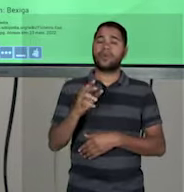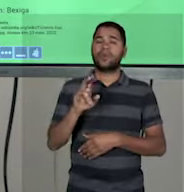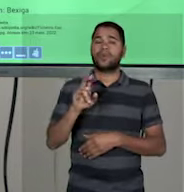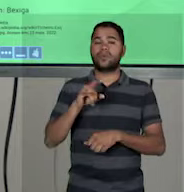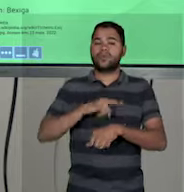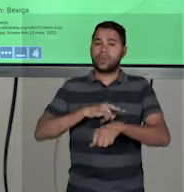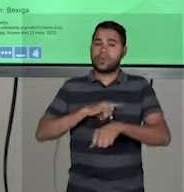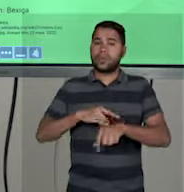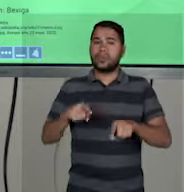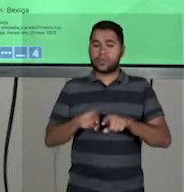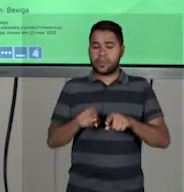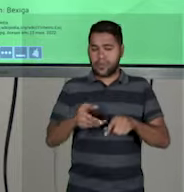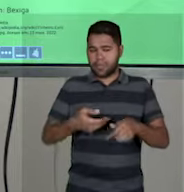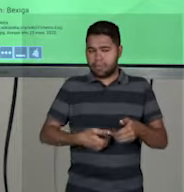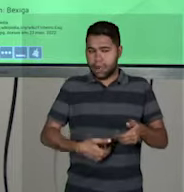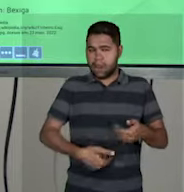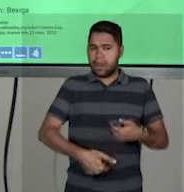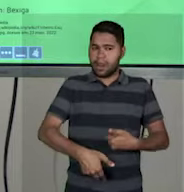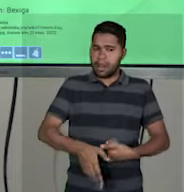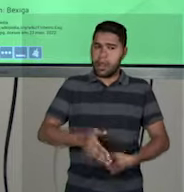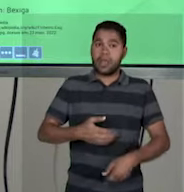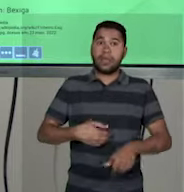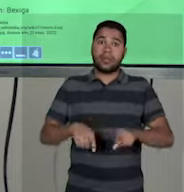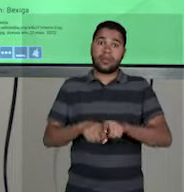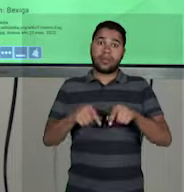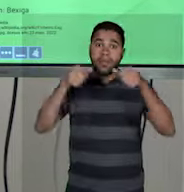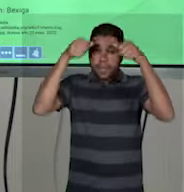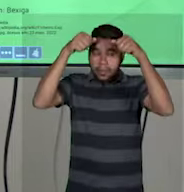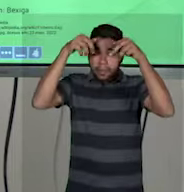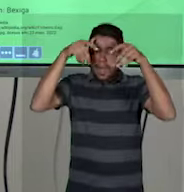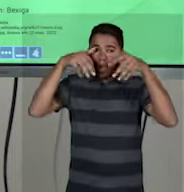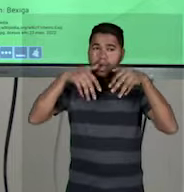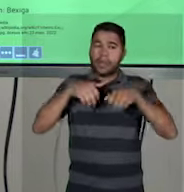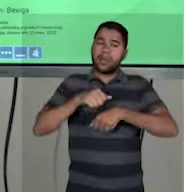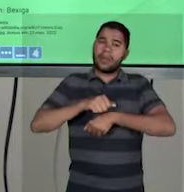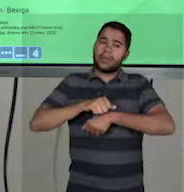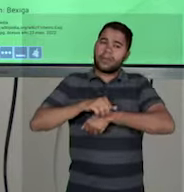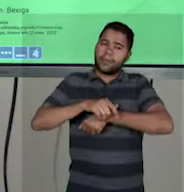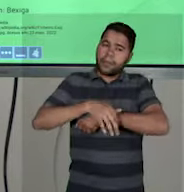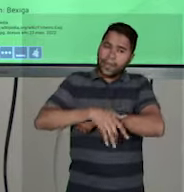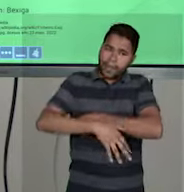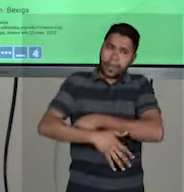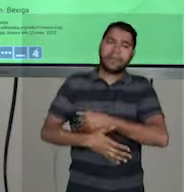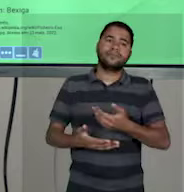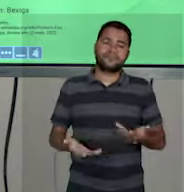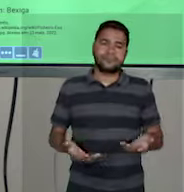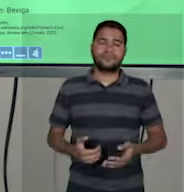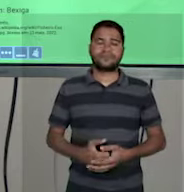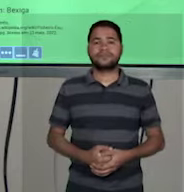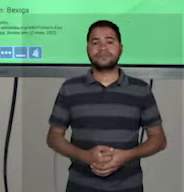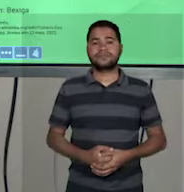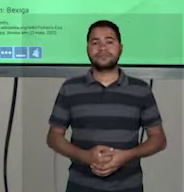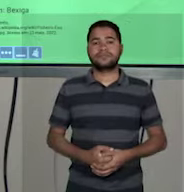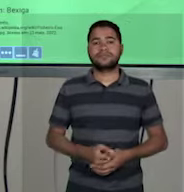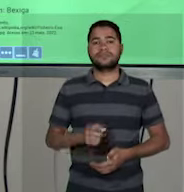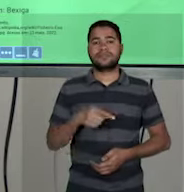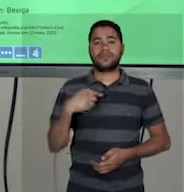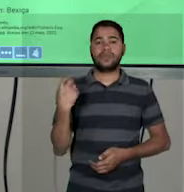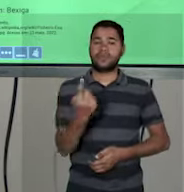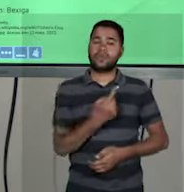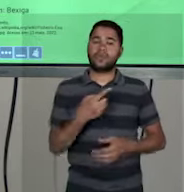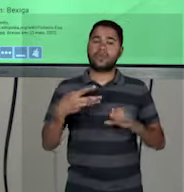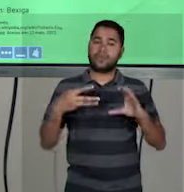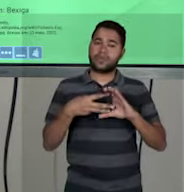a eliminação do suor, né, por meio da transpiração, a eliminação da água nas nossas